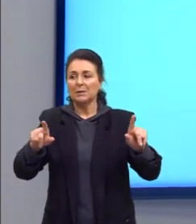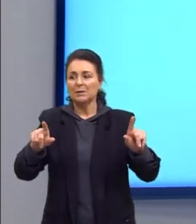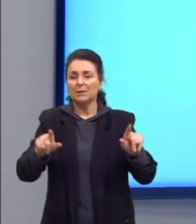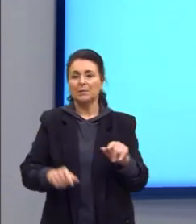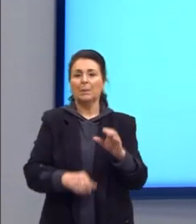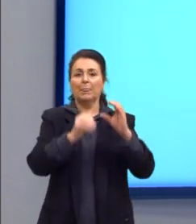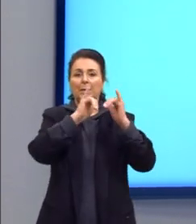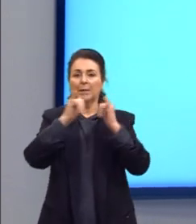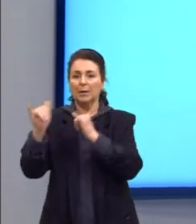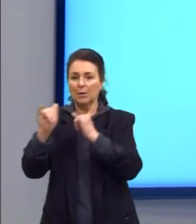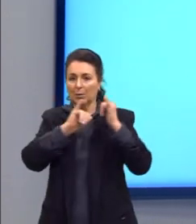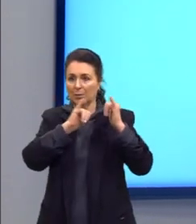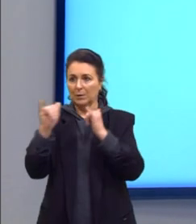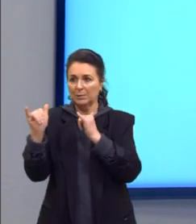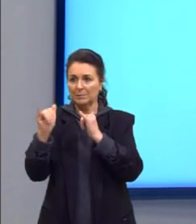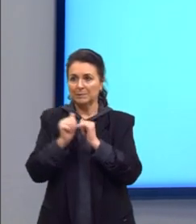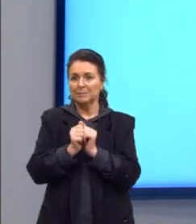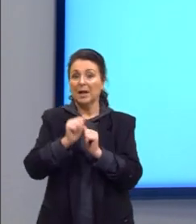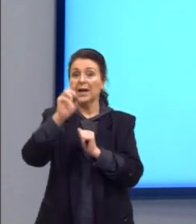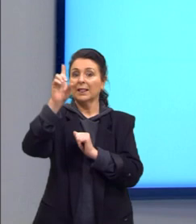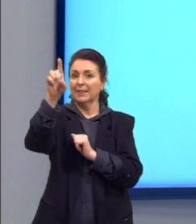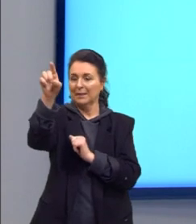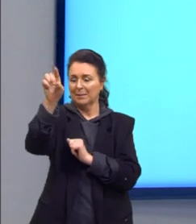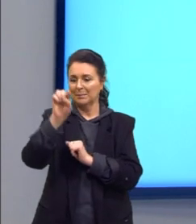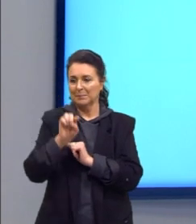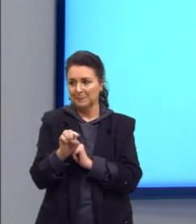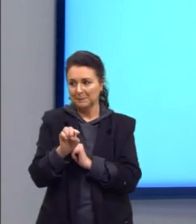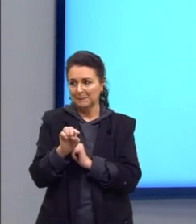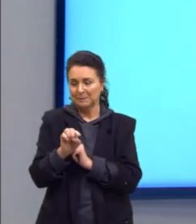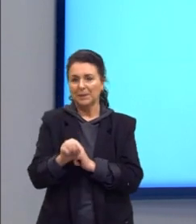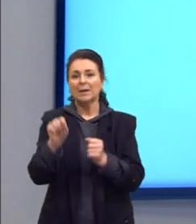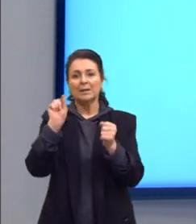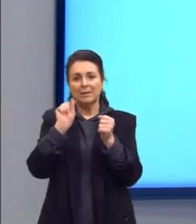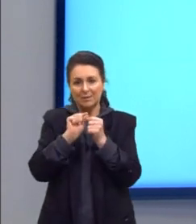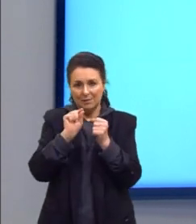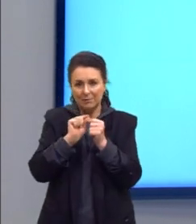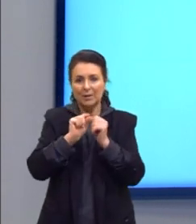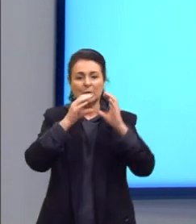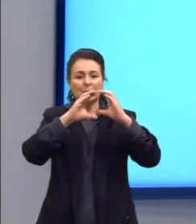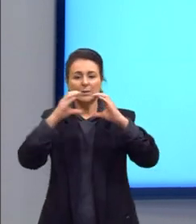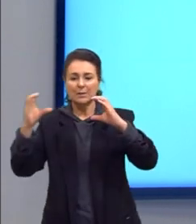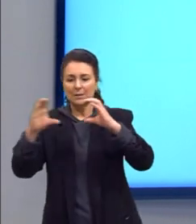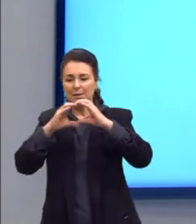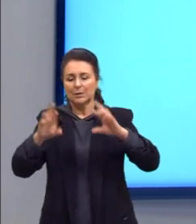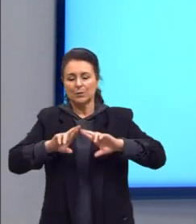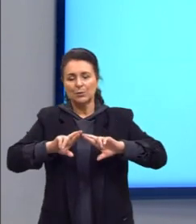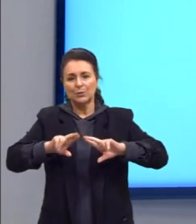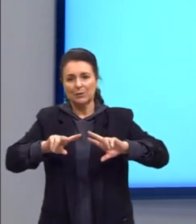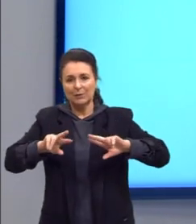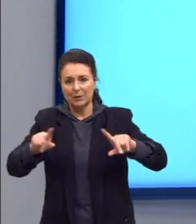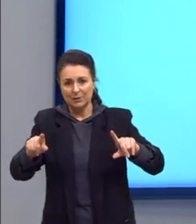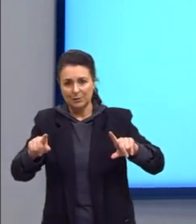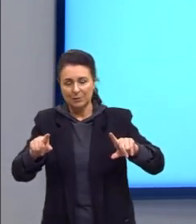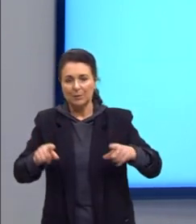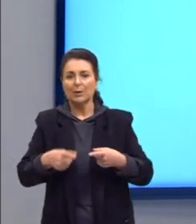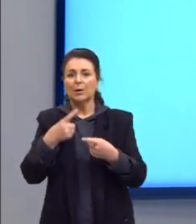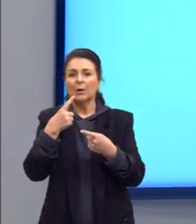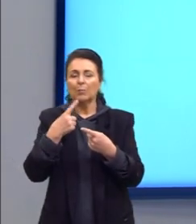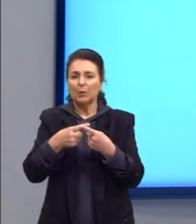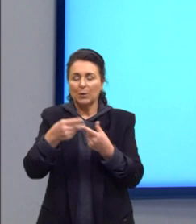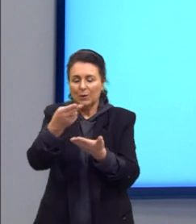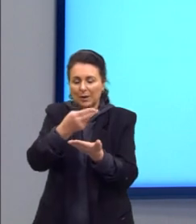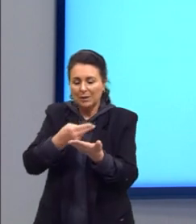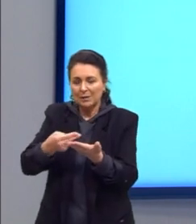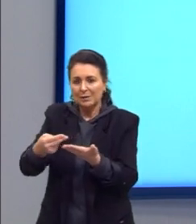a corrente passa daqui para cá então isso faz com que seja uma circuitos diferentes apesar de a gente ter o mesmo